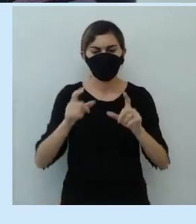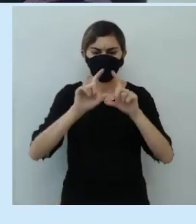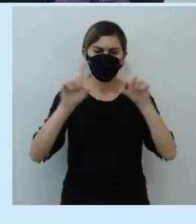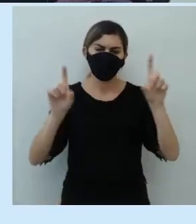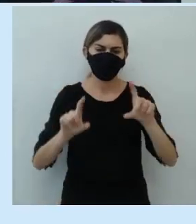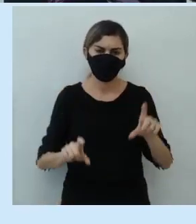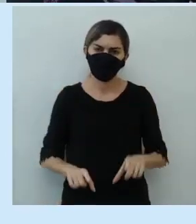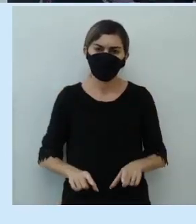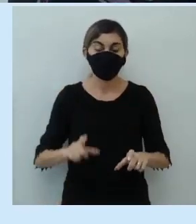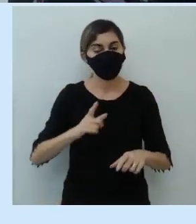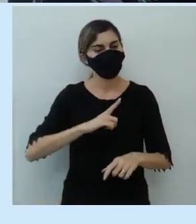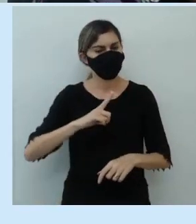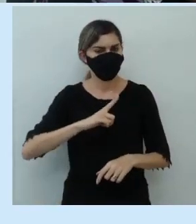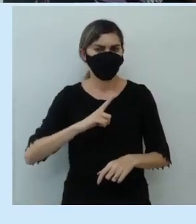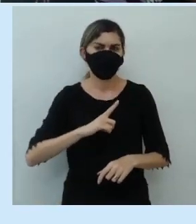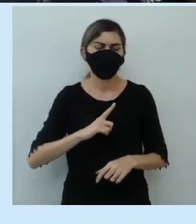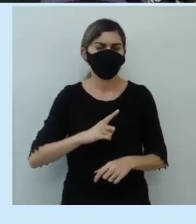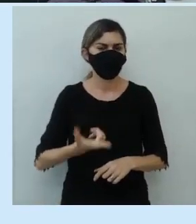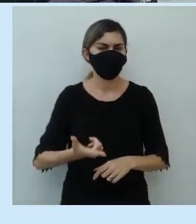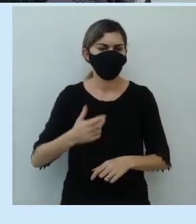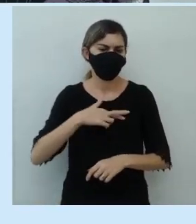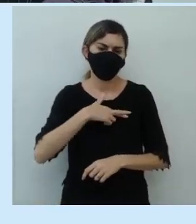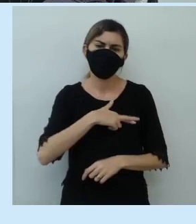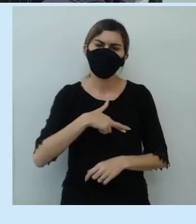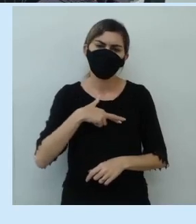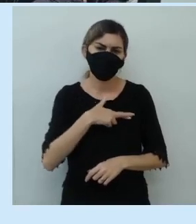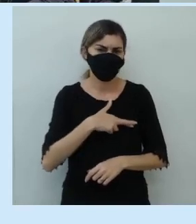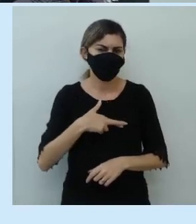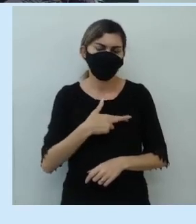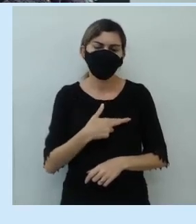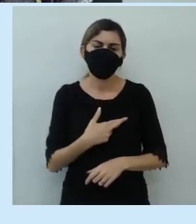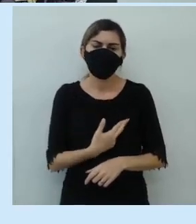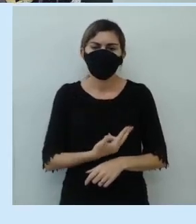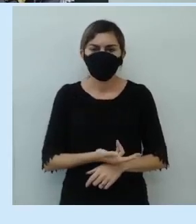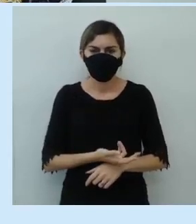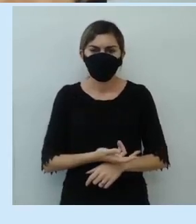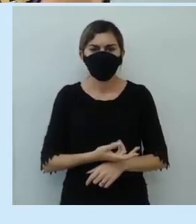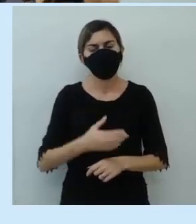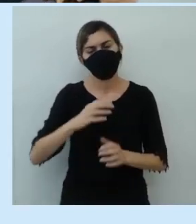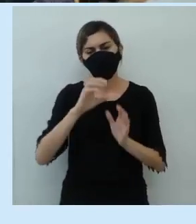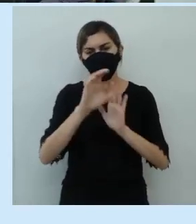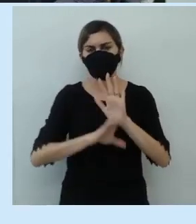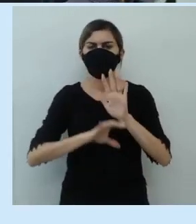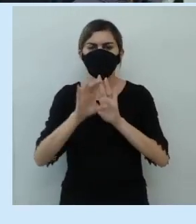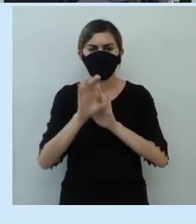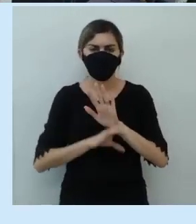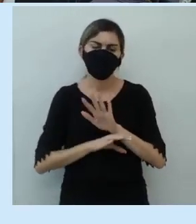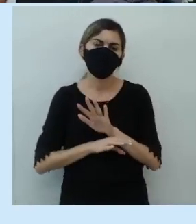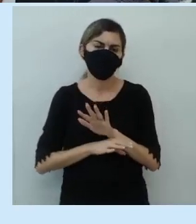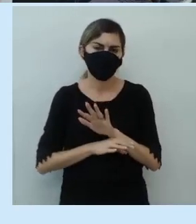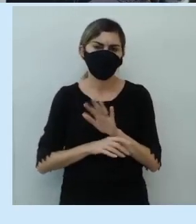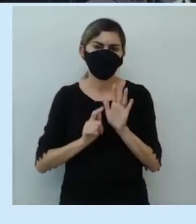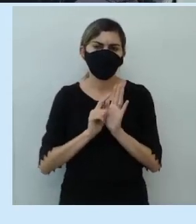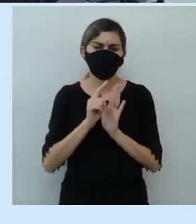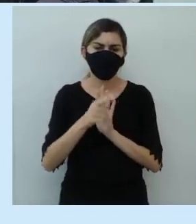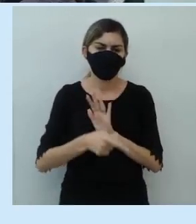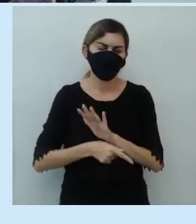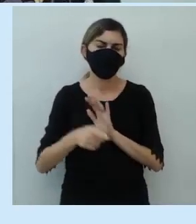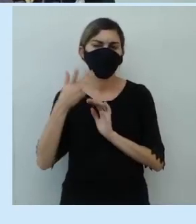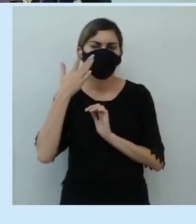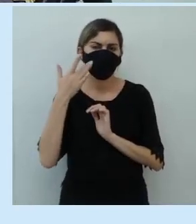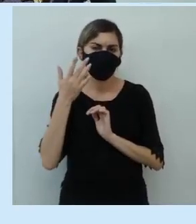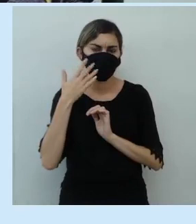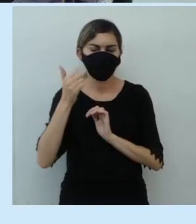estrofes, você tem no romance, que divide em capítulos, você tem no gênero dramático a divisão